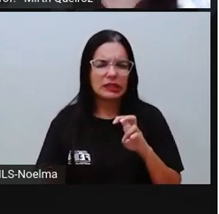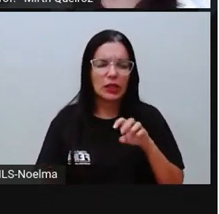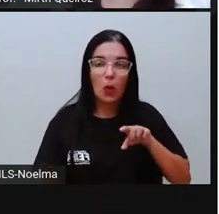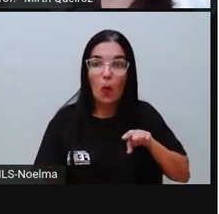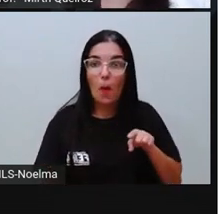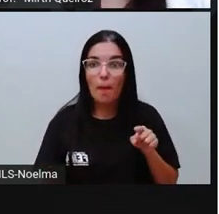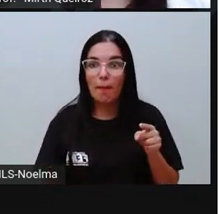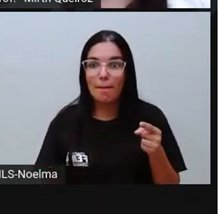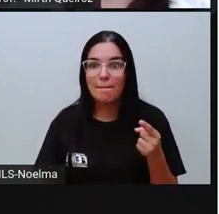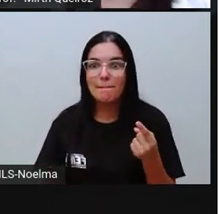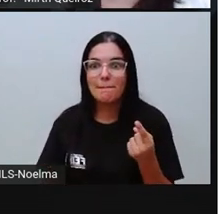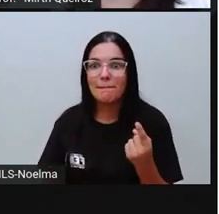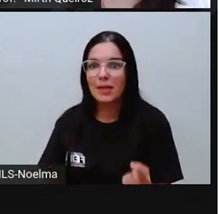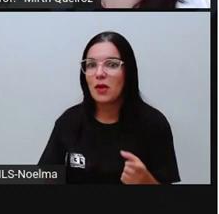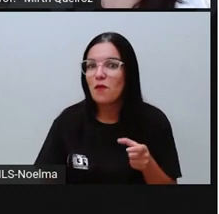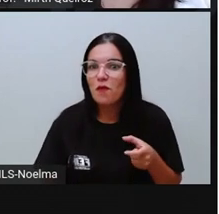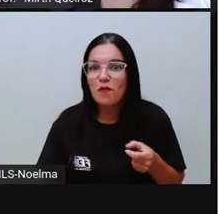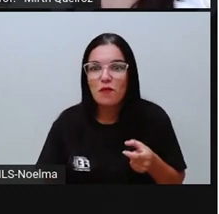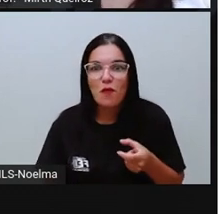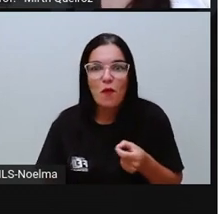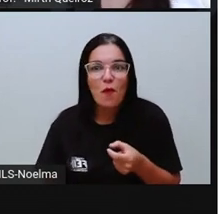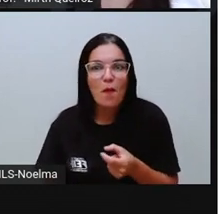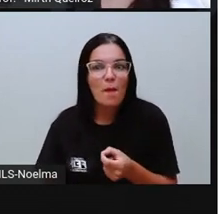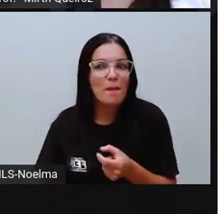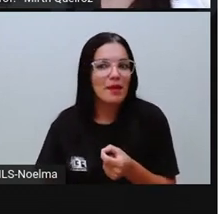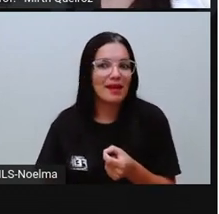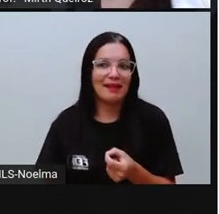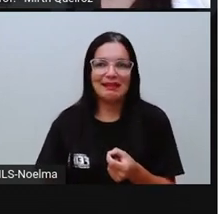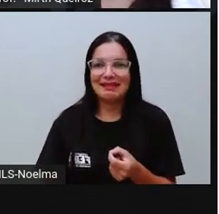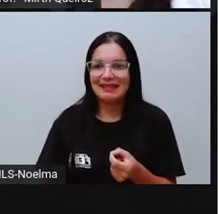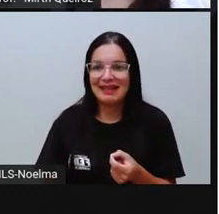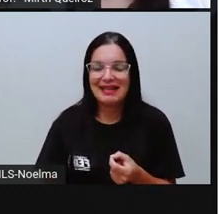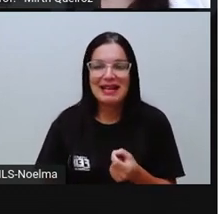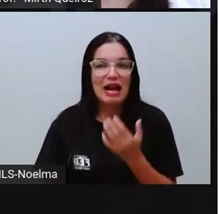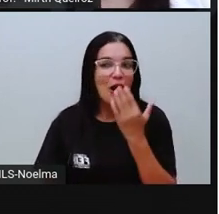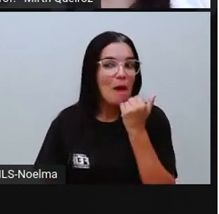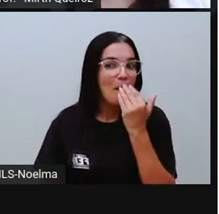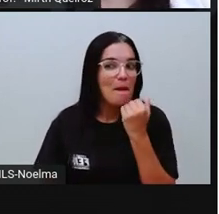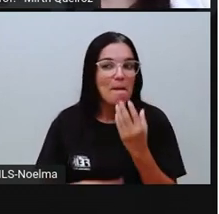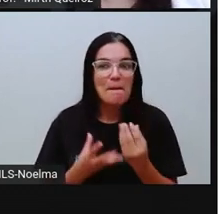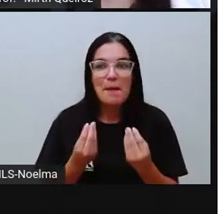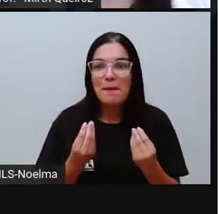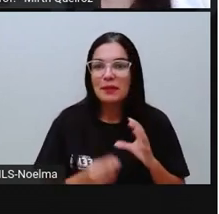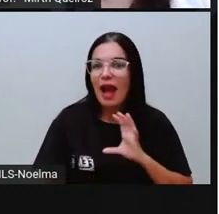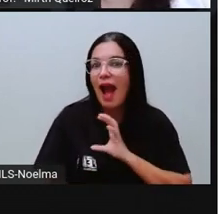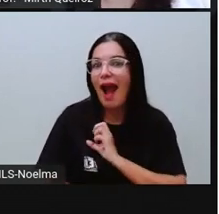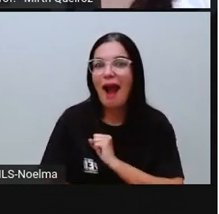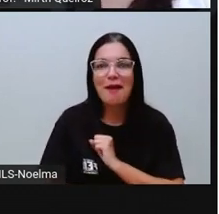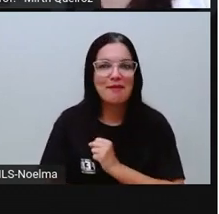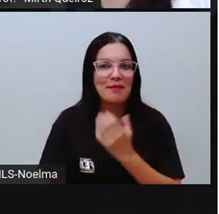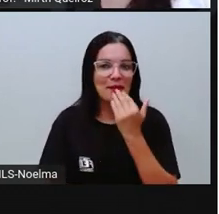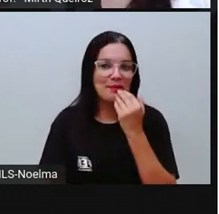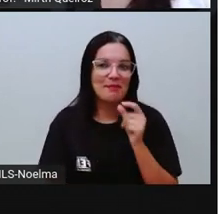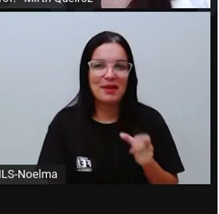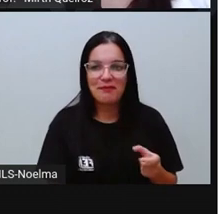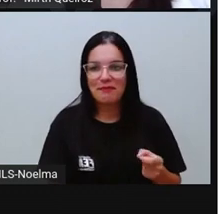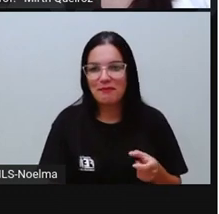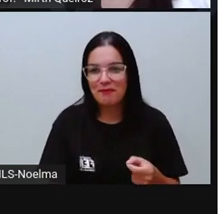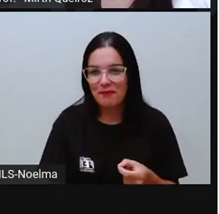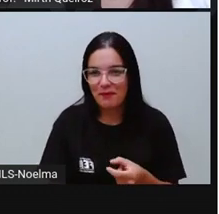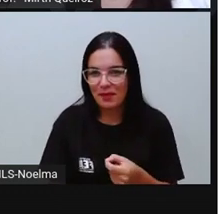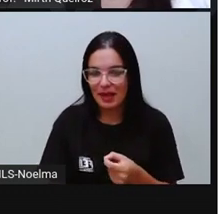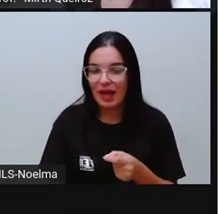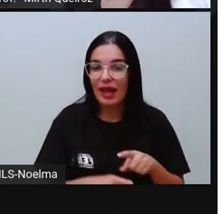ser de 30 a 35 mil, né? Sendo muito conhecido por comer formigas, eles amam formigas. E por esse